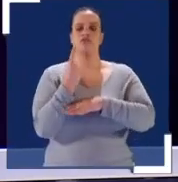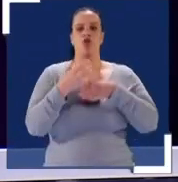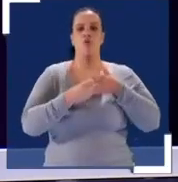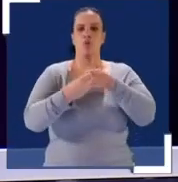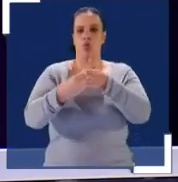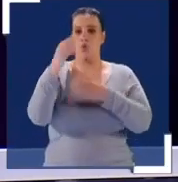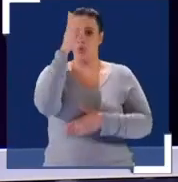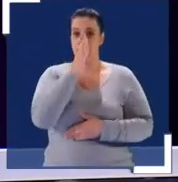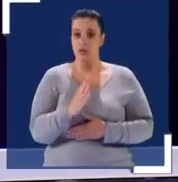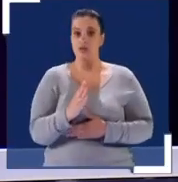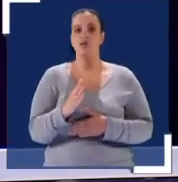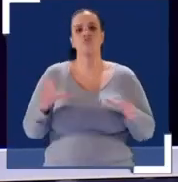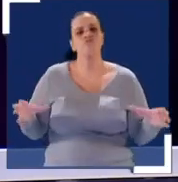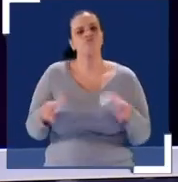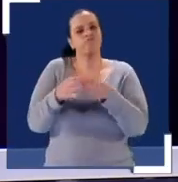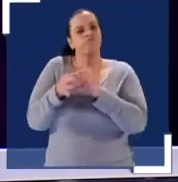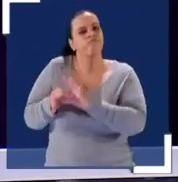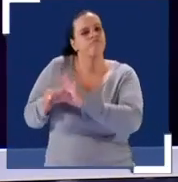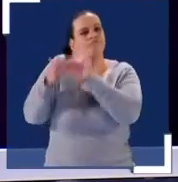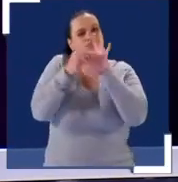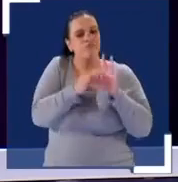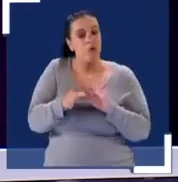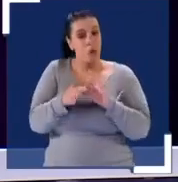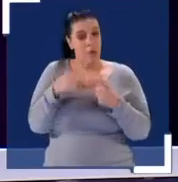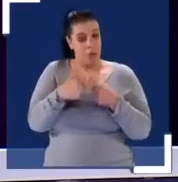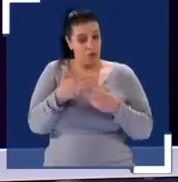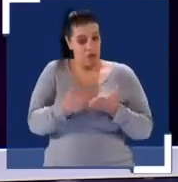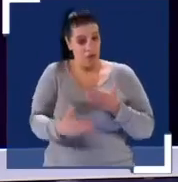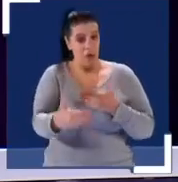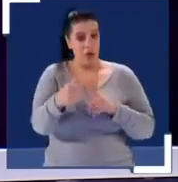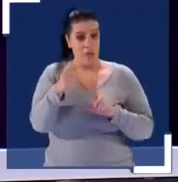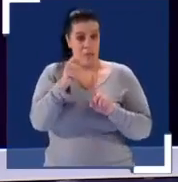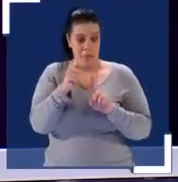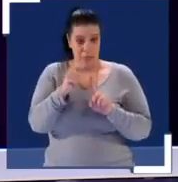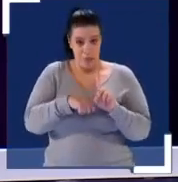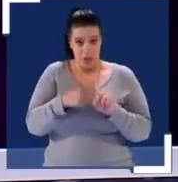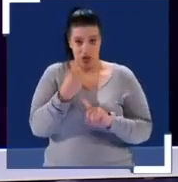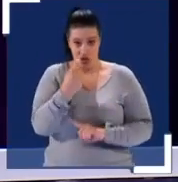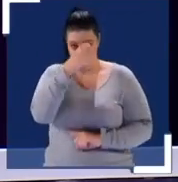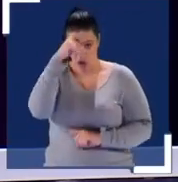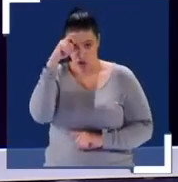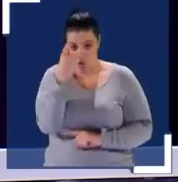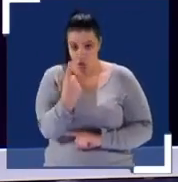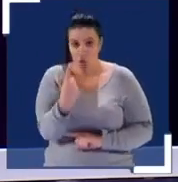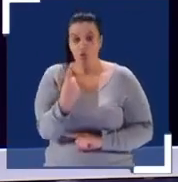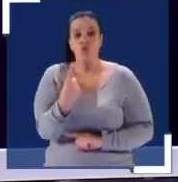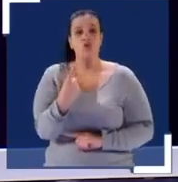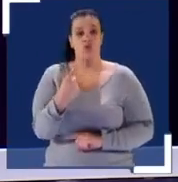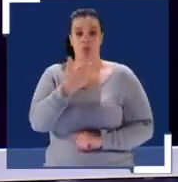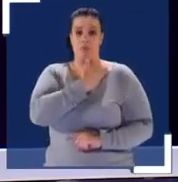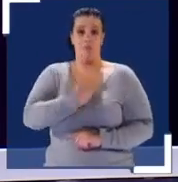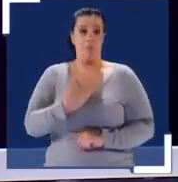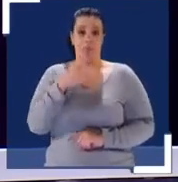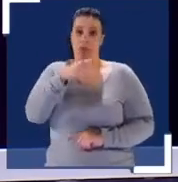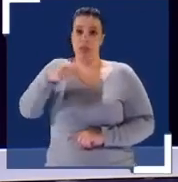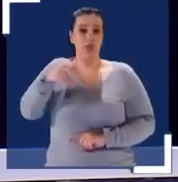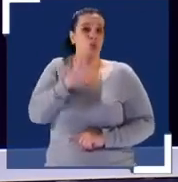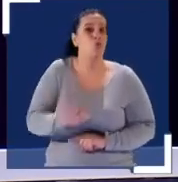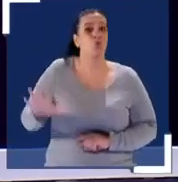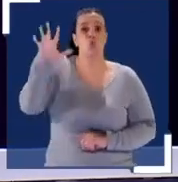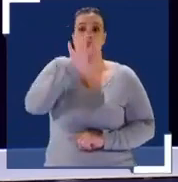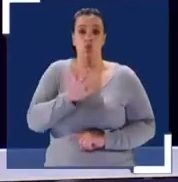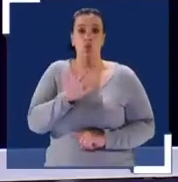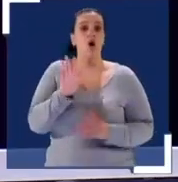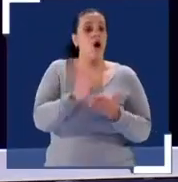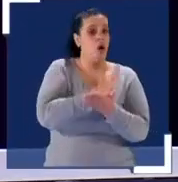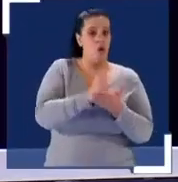Brasil para a união das pessoas, porque a partir de 1º de janeiro, o novo presidente da República, ele governará para todos, para aqueles que ganharem e para